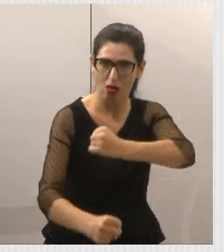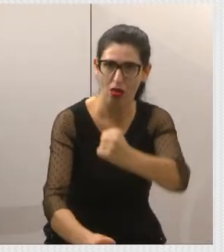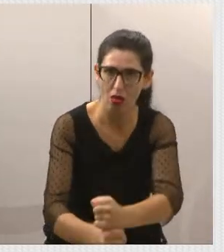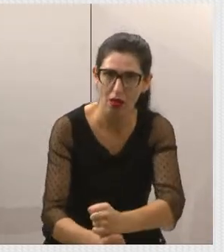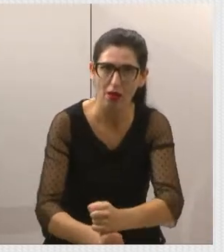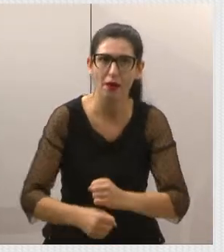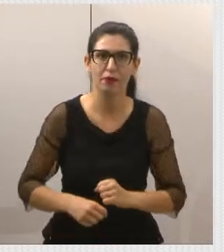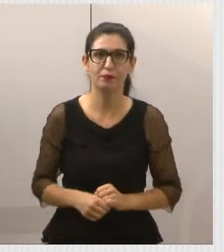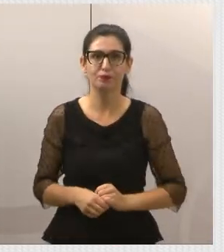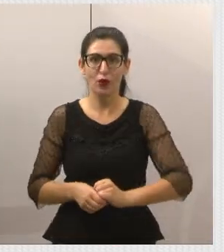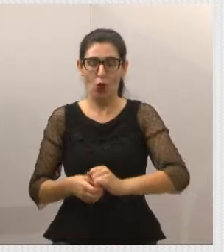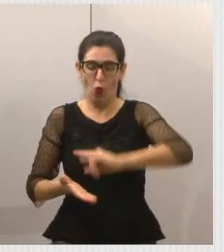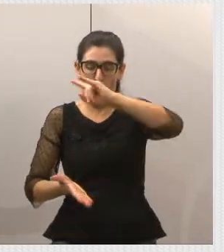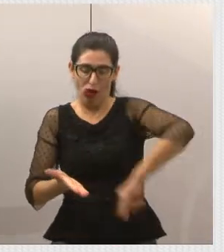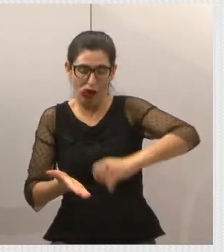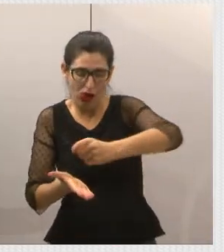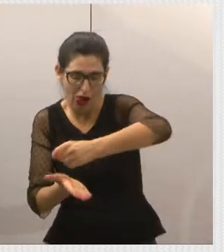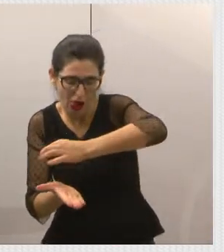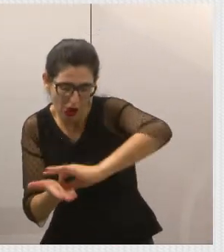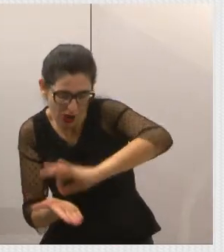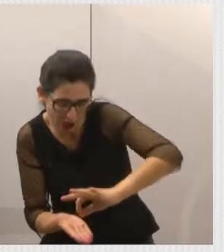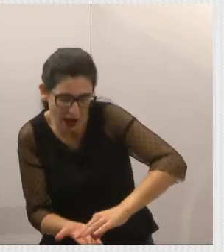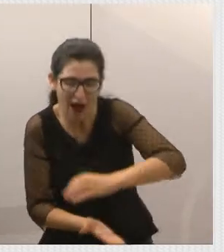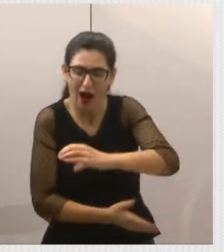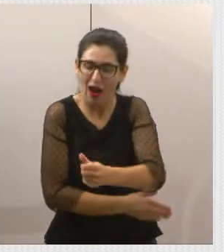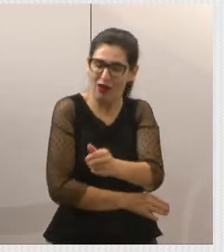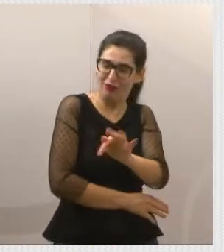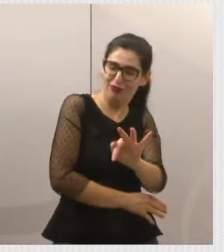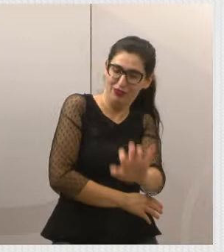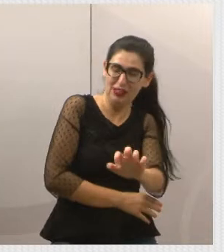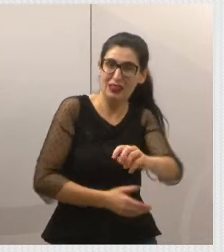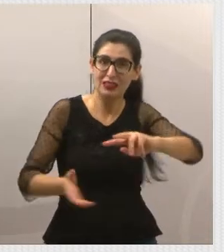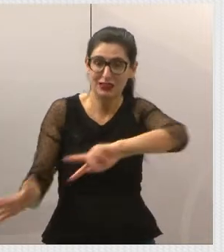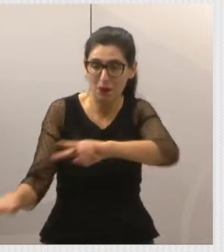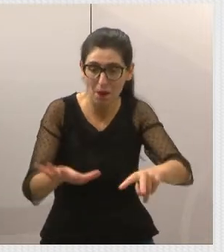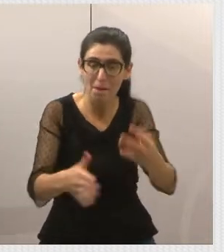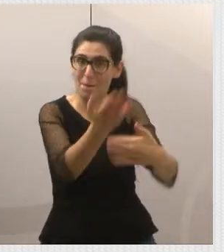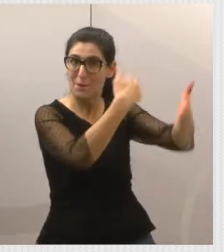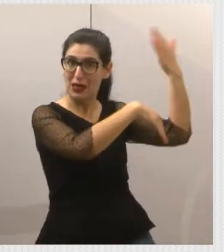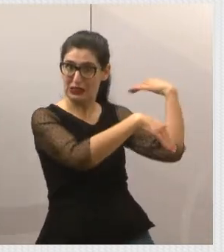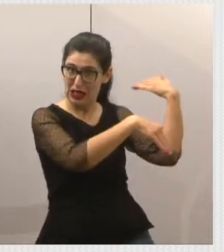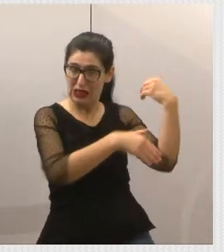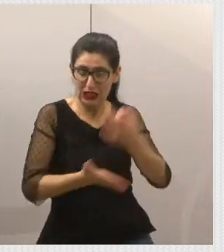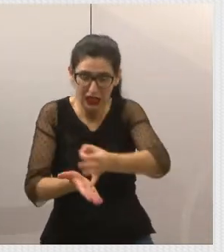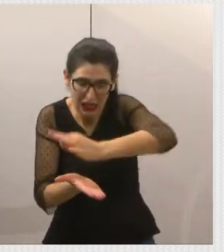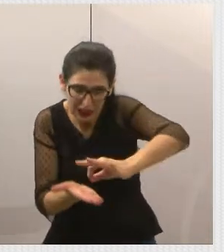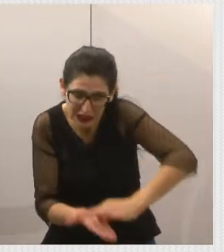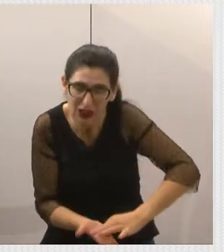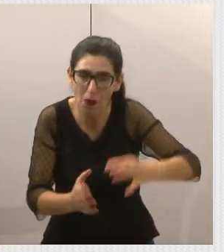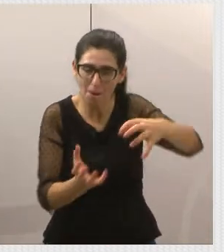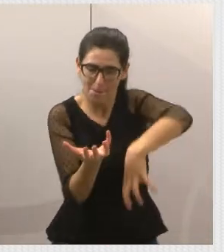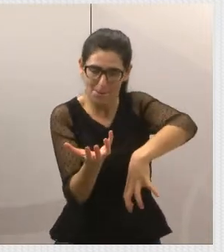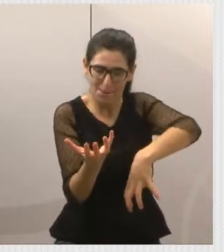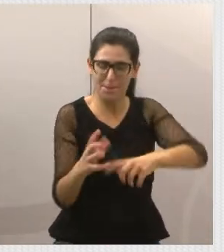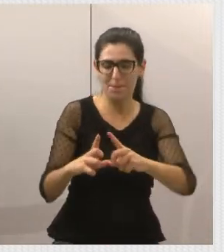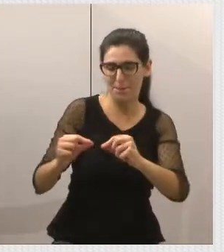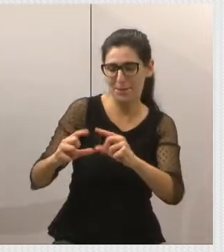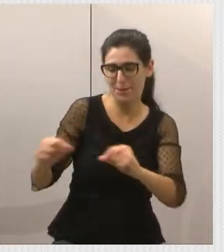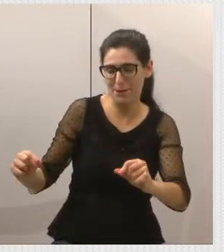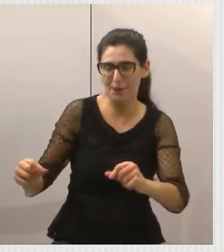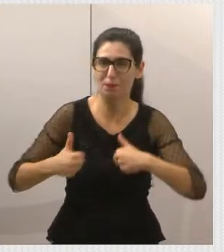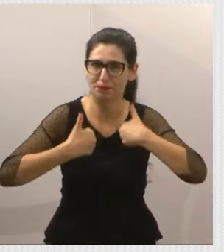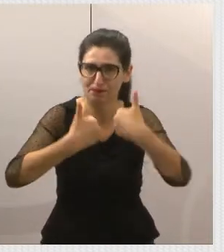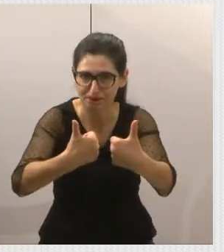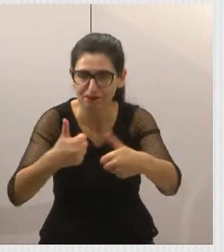CAF foi assinado semana passada em Brasília. Então, na sequência, a gente vai falar um pouquinho de secretarias